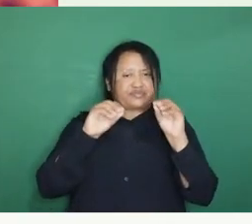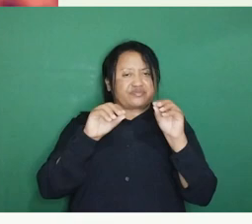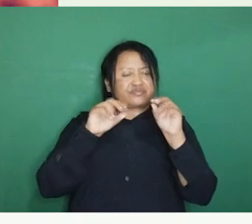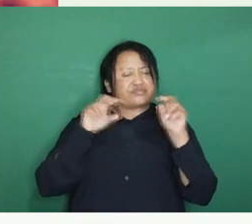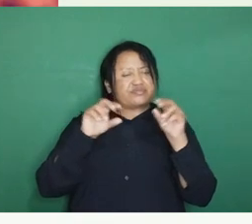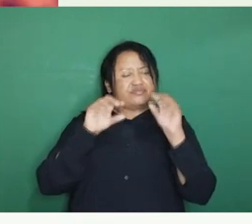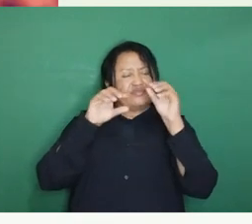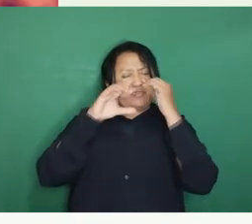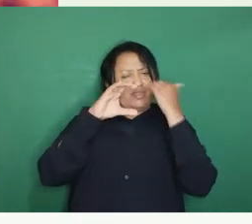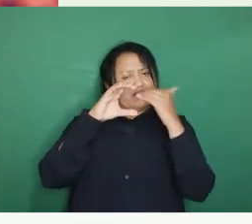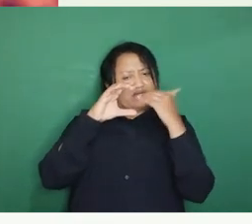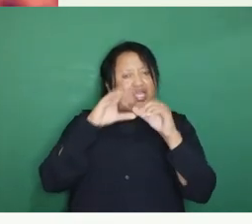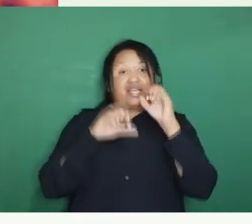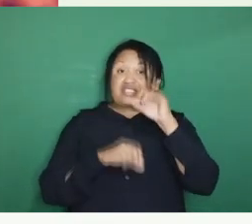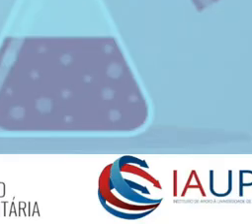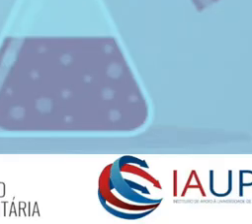vocês